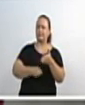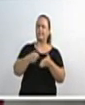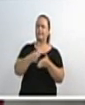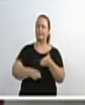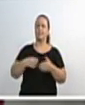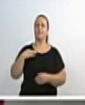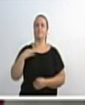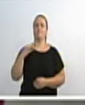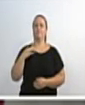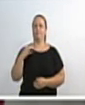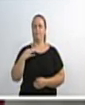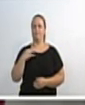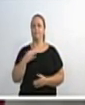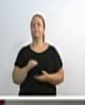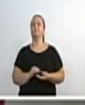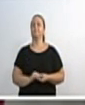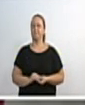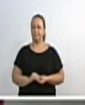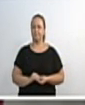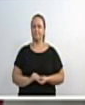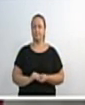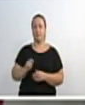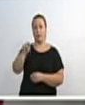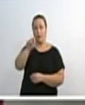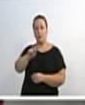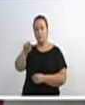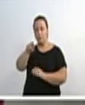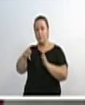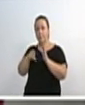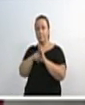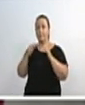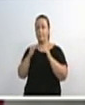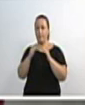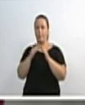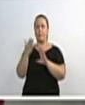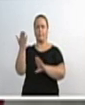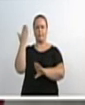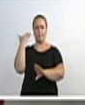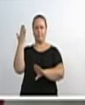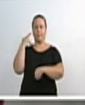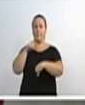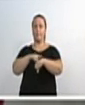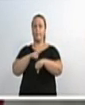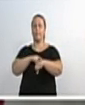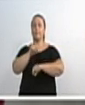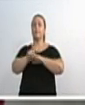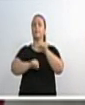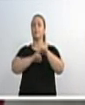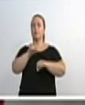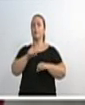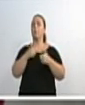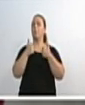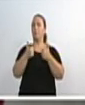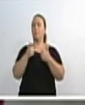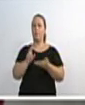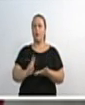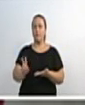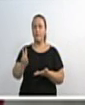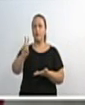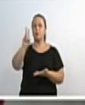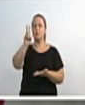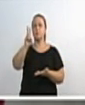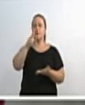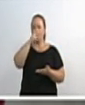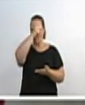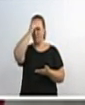Então, assim, as associações de moradores já tiveram, como bem falou aqui o vereador Ito, momentos de bastante valorização por parte